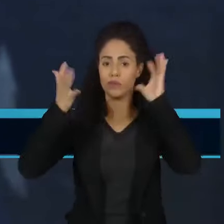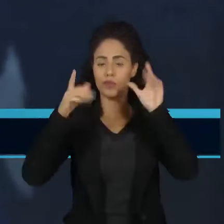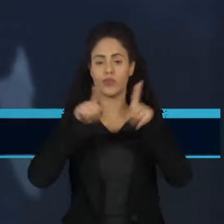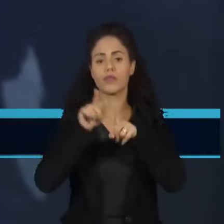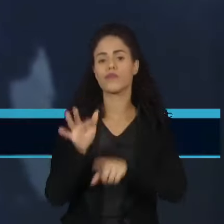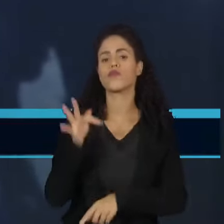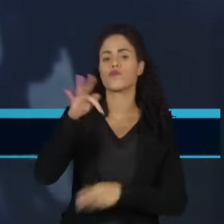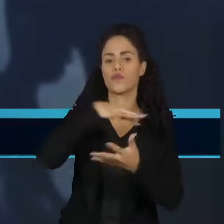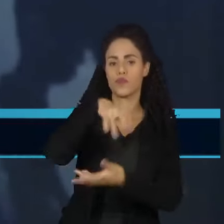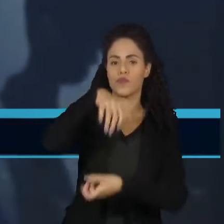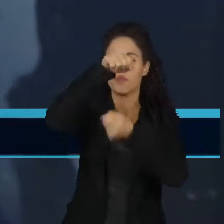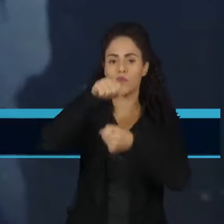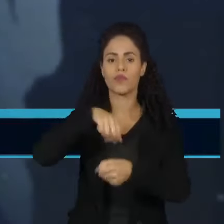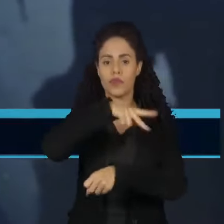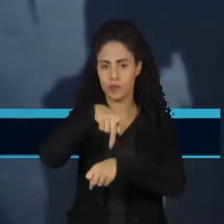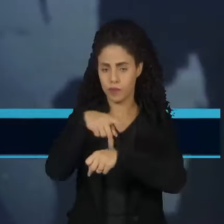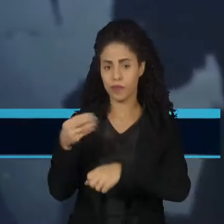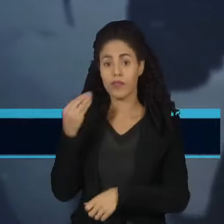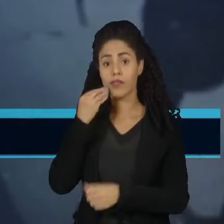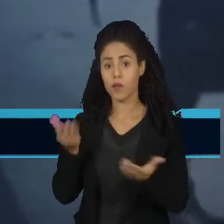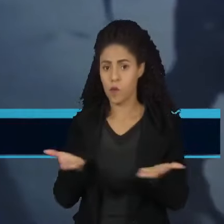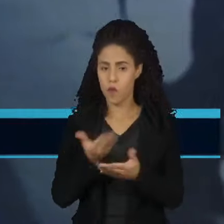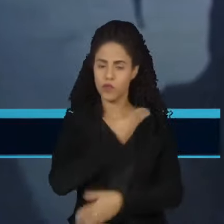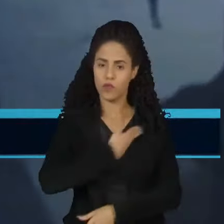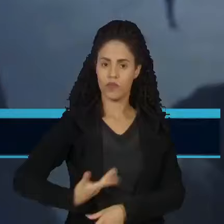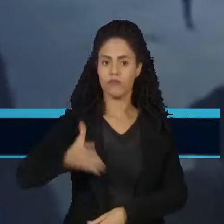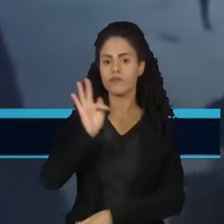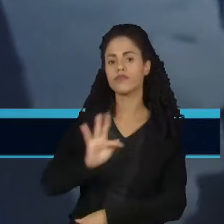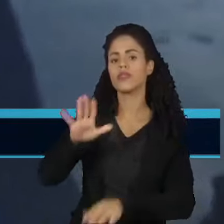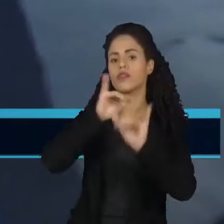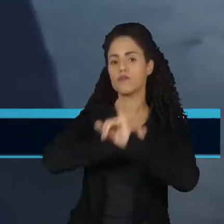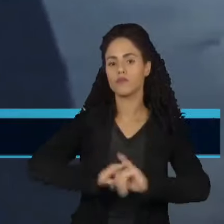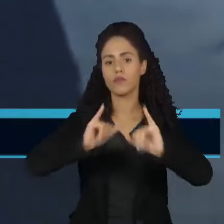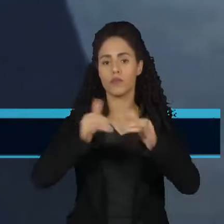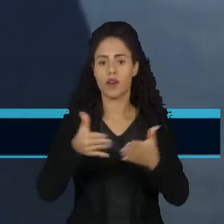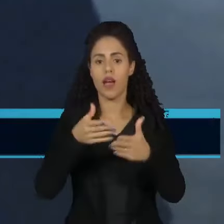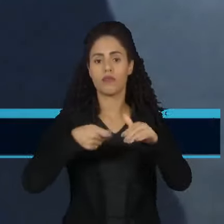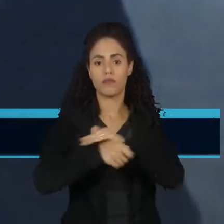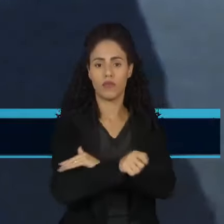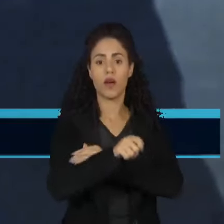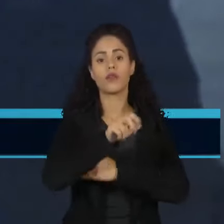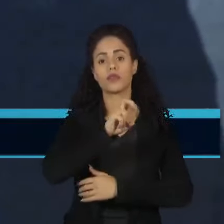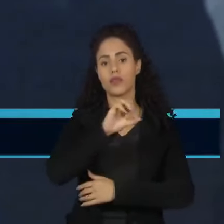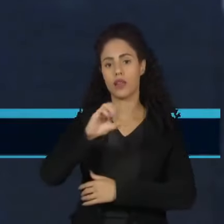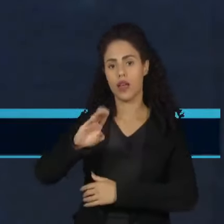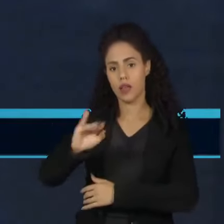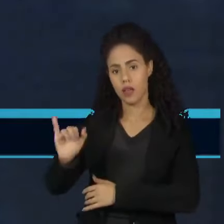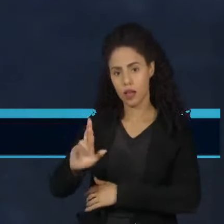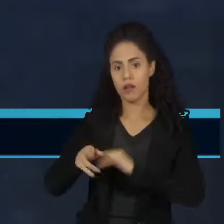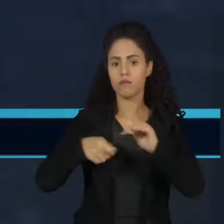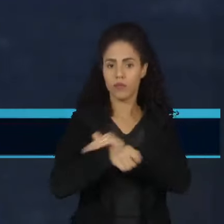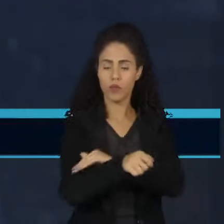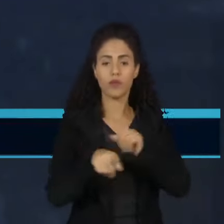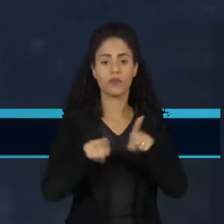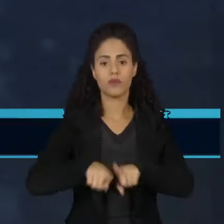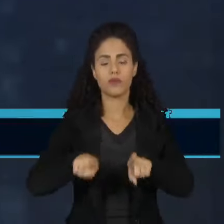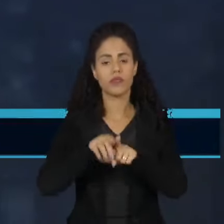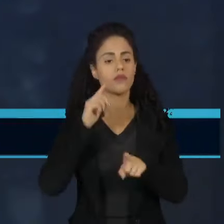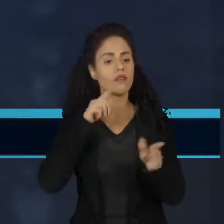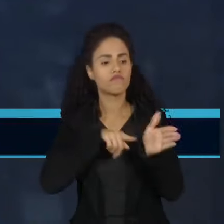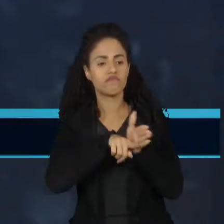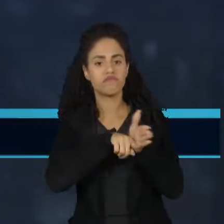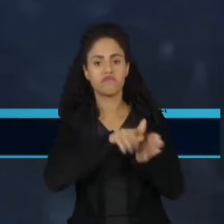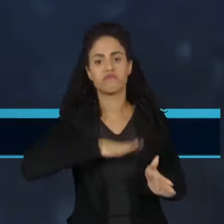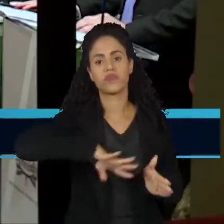futuro sustentável para o país. Hoje, o governo federal anunciou que deve investir R$500 milhões em infraestrutura e pesquisa